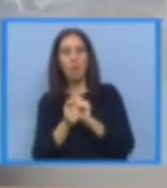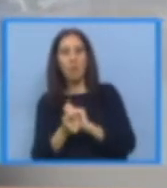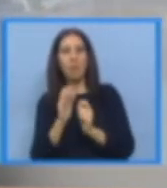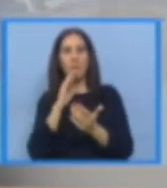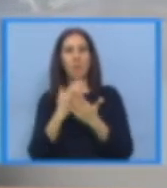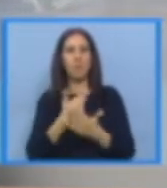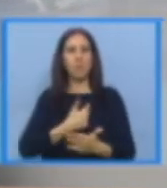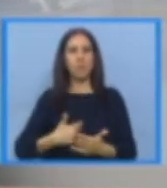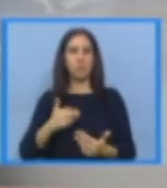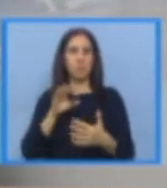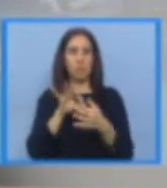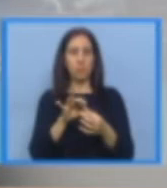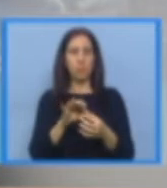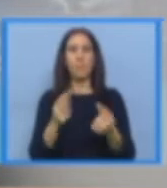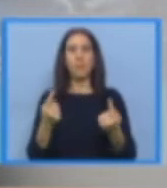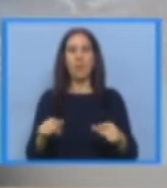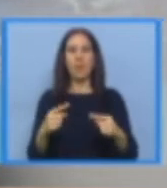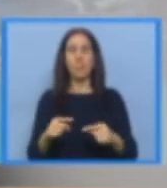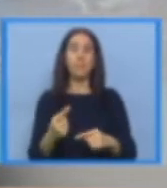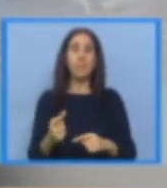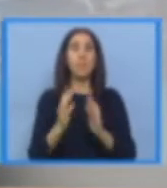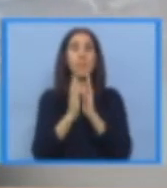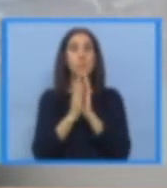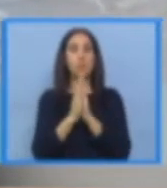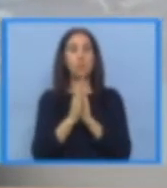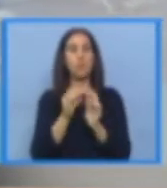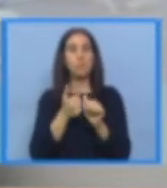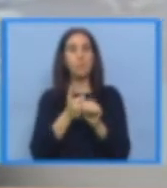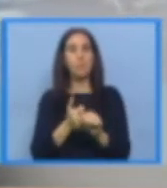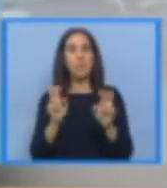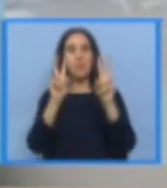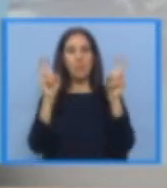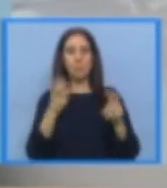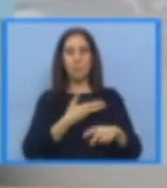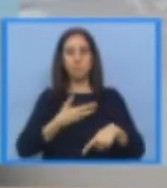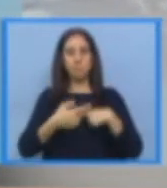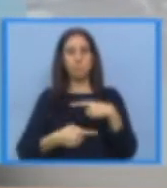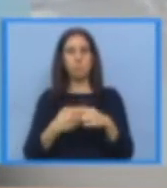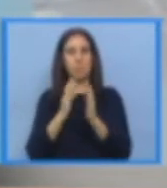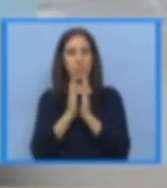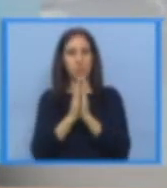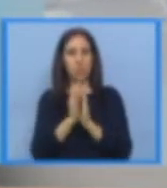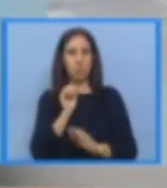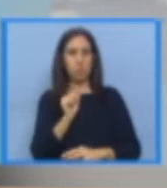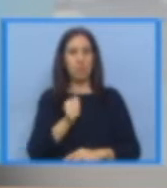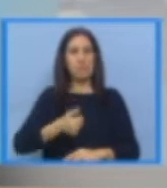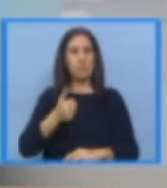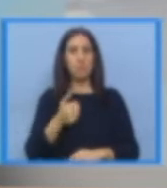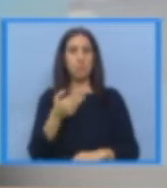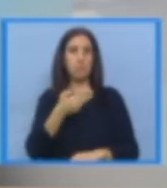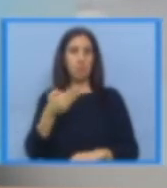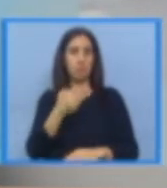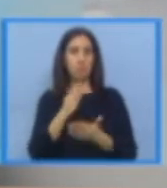do cristianismo. Portanto, as religiões são tratadas, o tema das tradições religiosas é tratado sobretudo no 7º